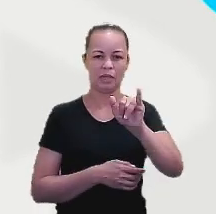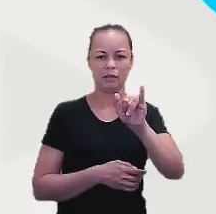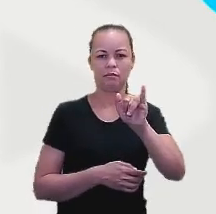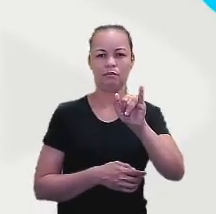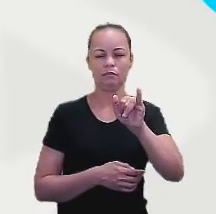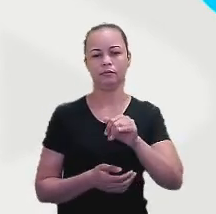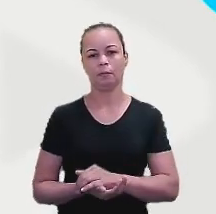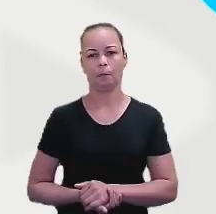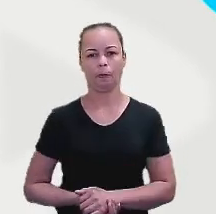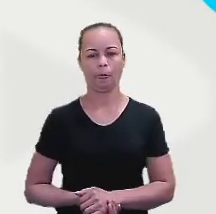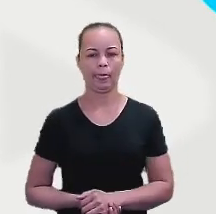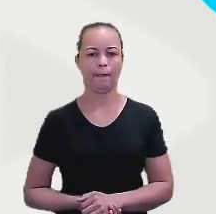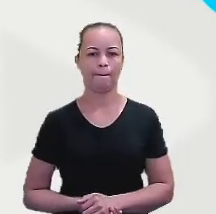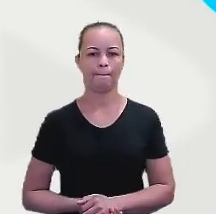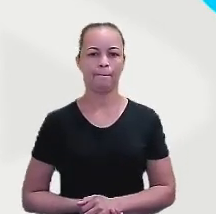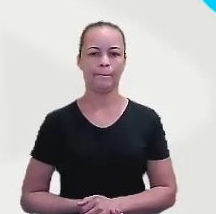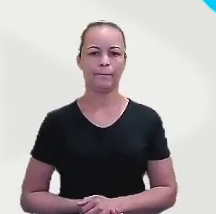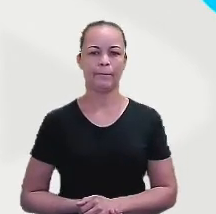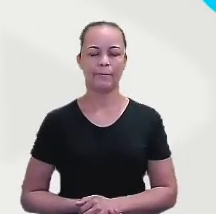bi.